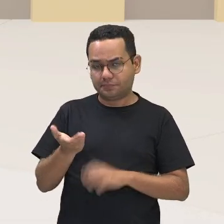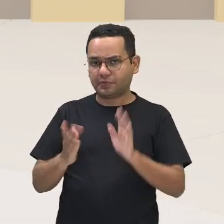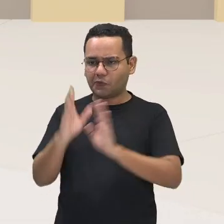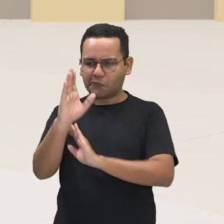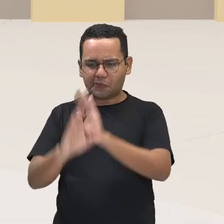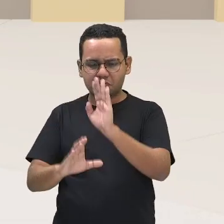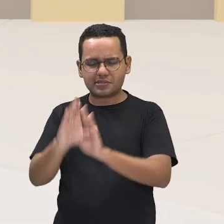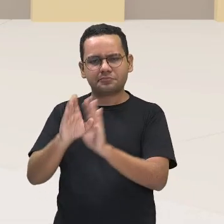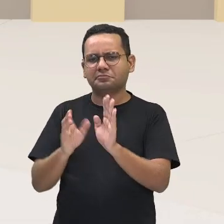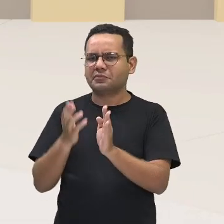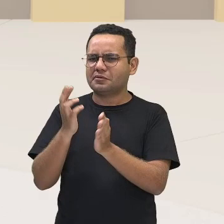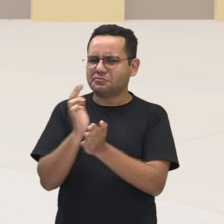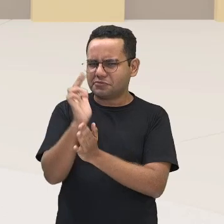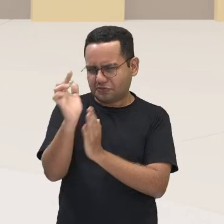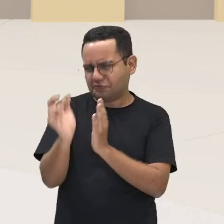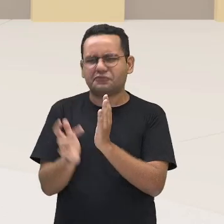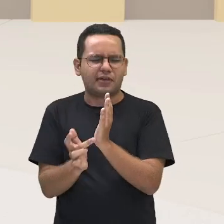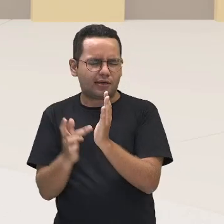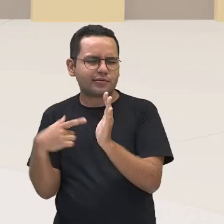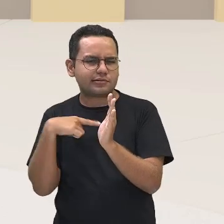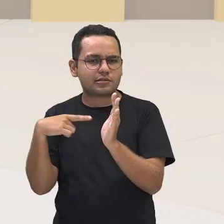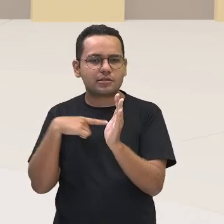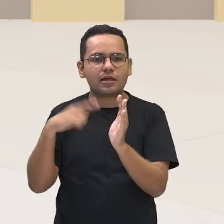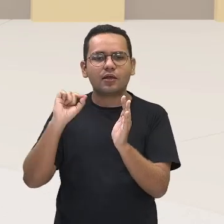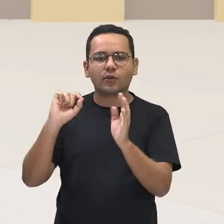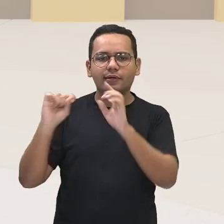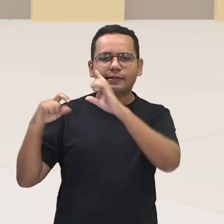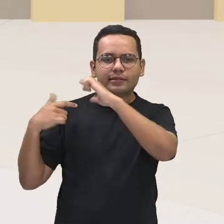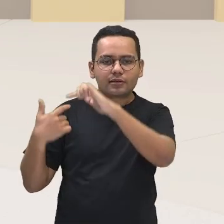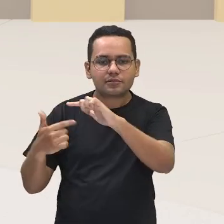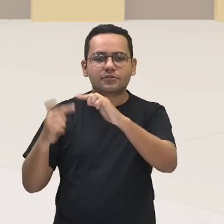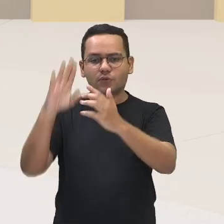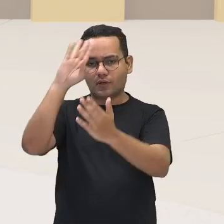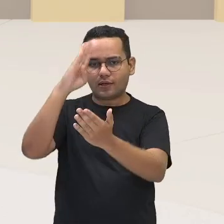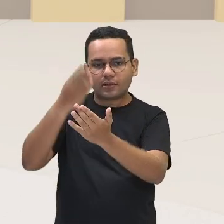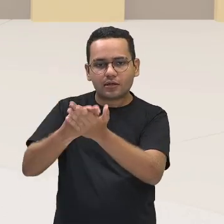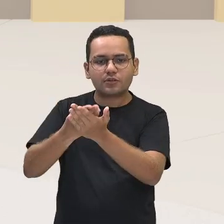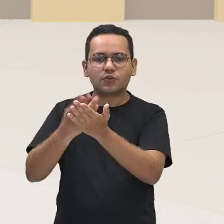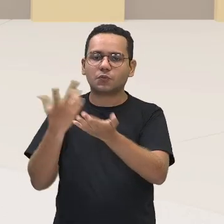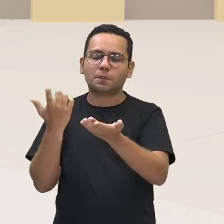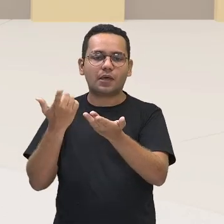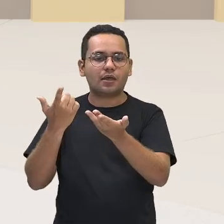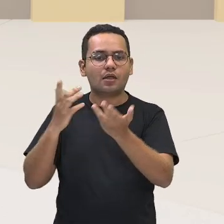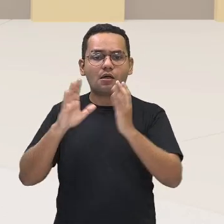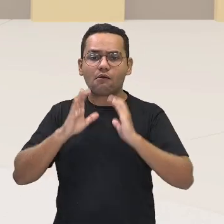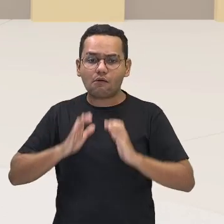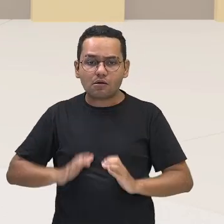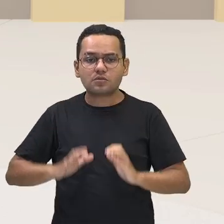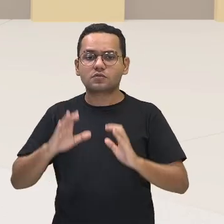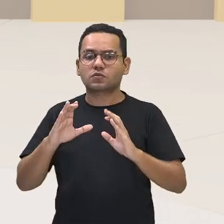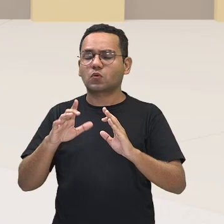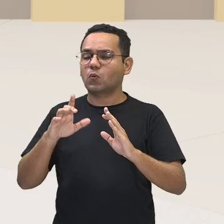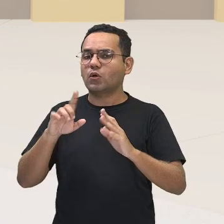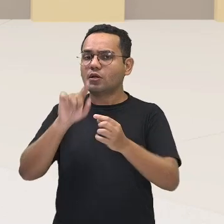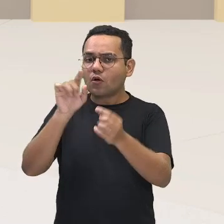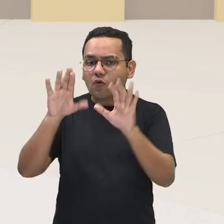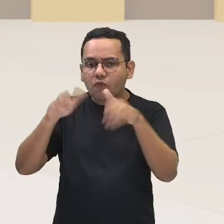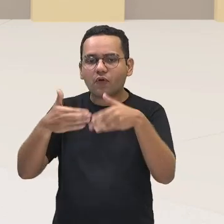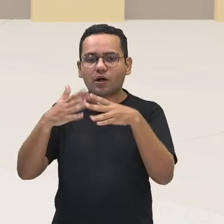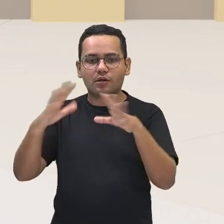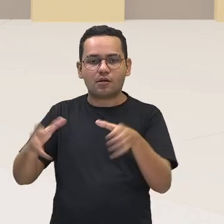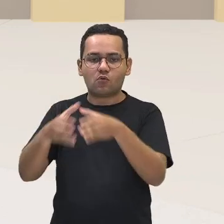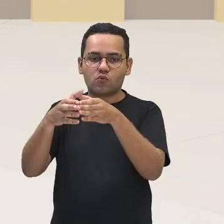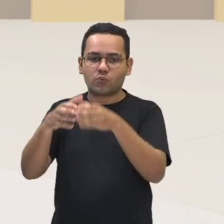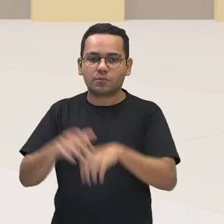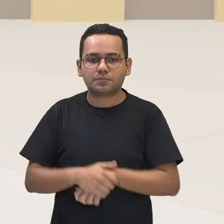que representa o conjunto das tradições, crenças e costumes de determinado grupo